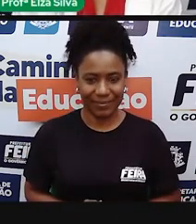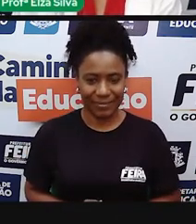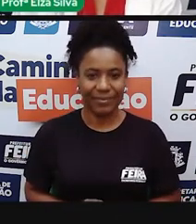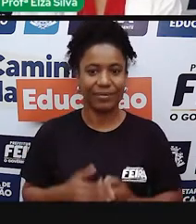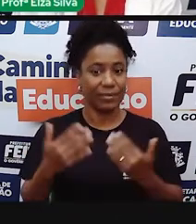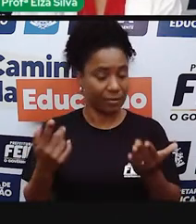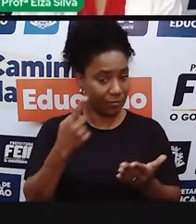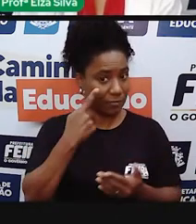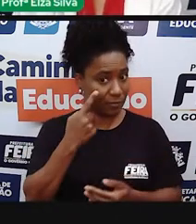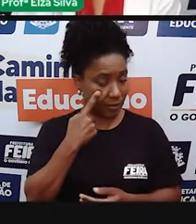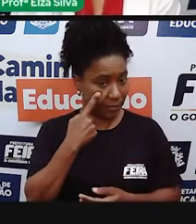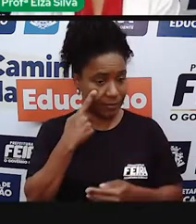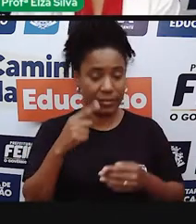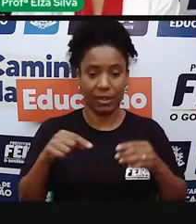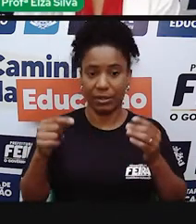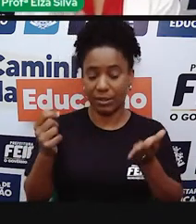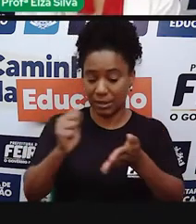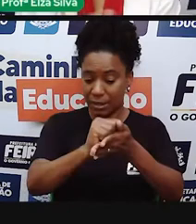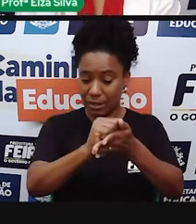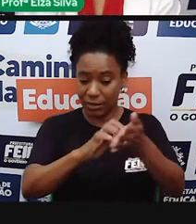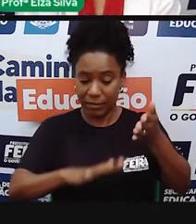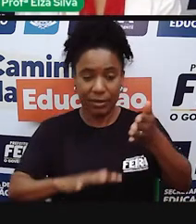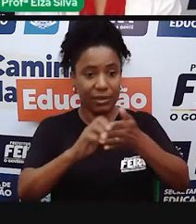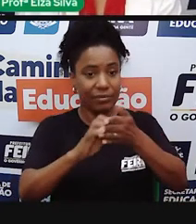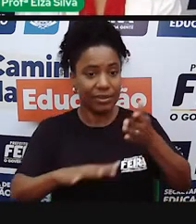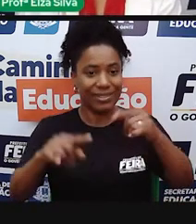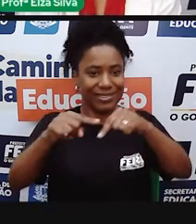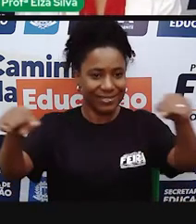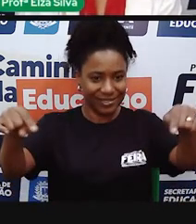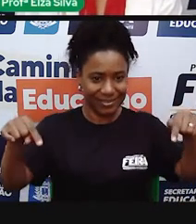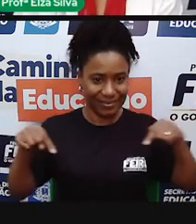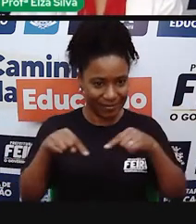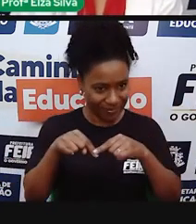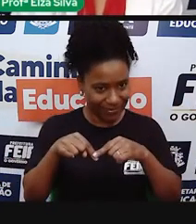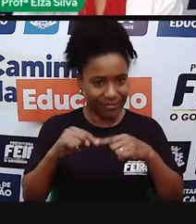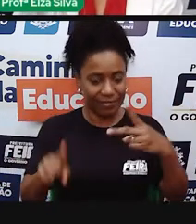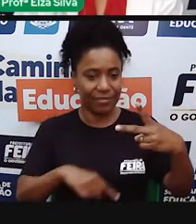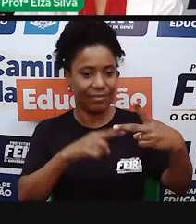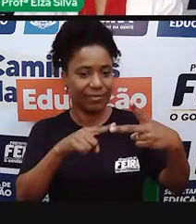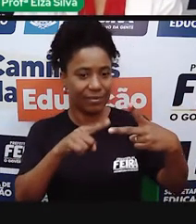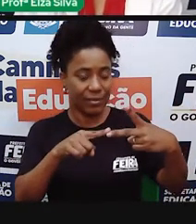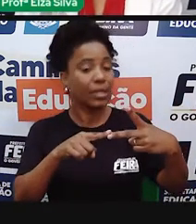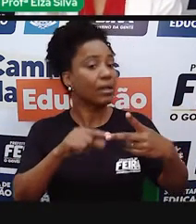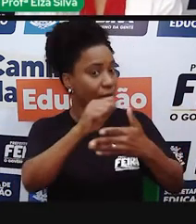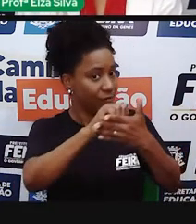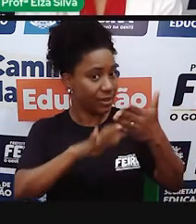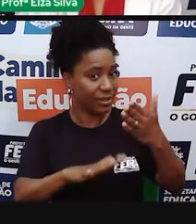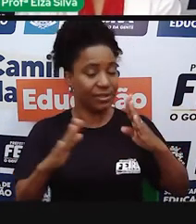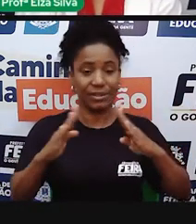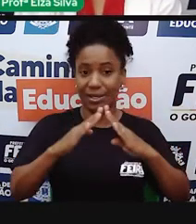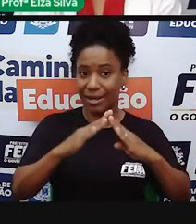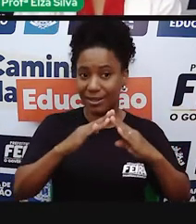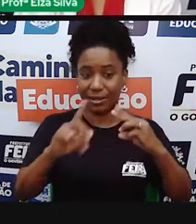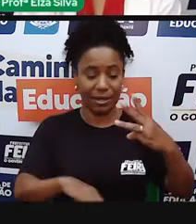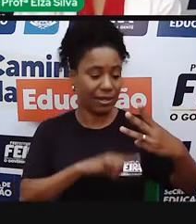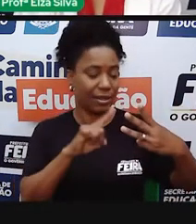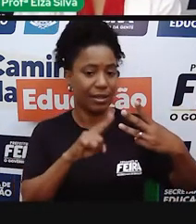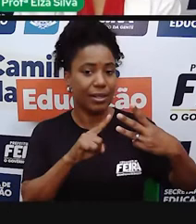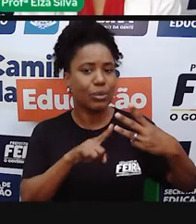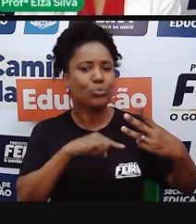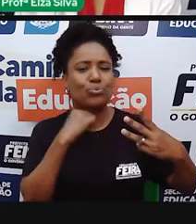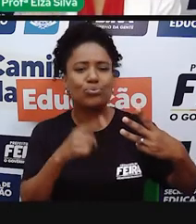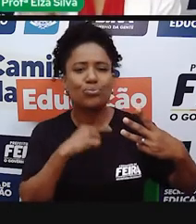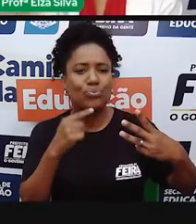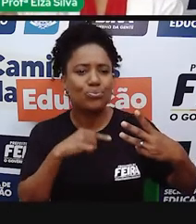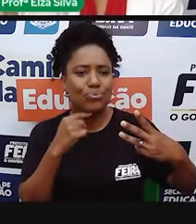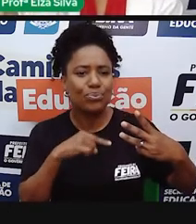de classe. Homework, atividade de casa. E aquelas dúvidas que com certeza surgem durante a